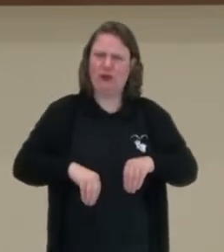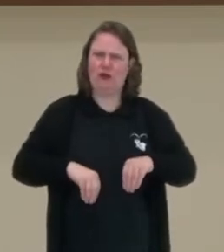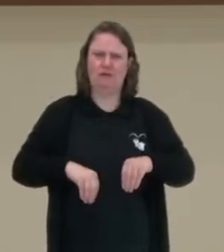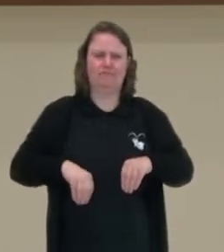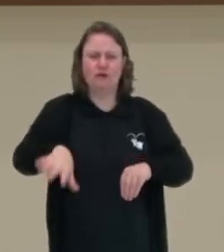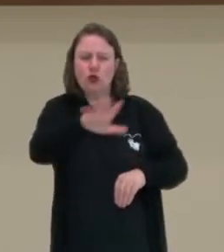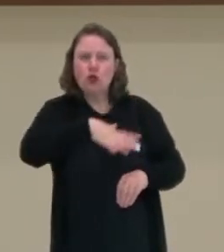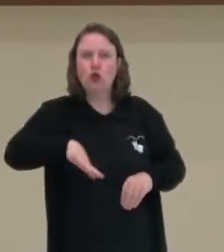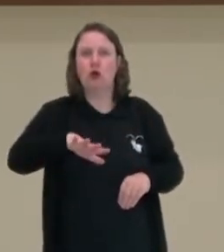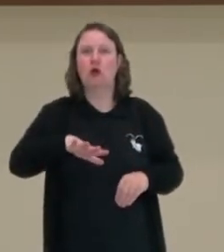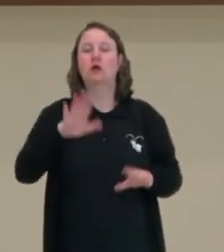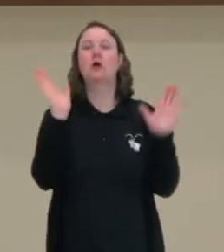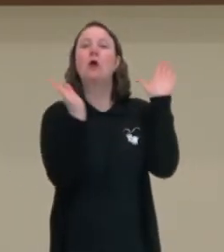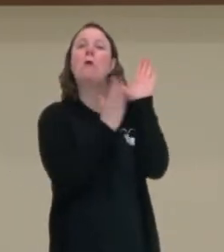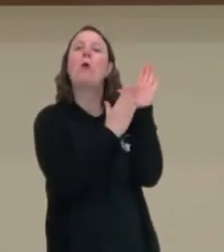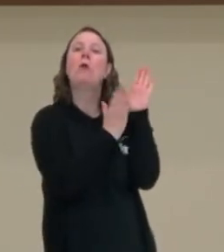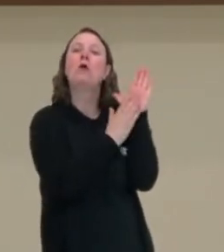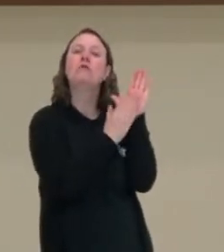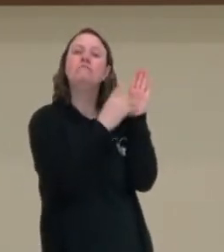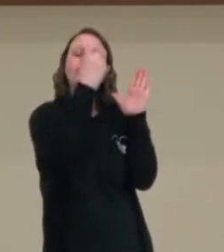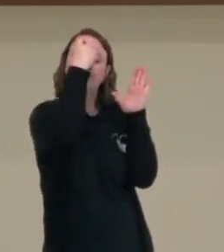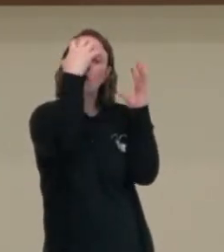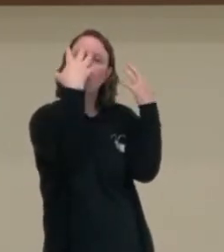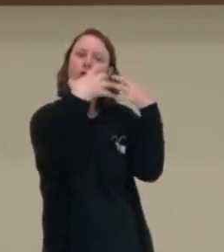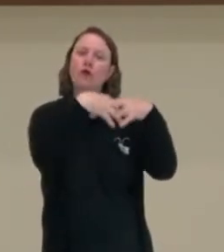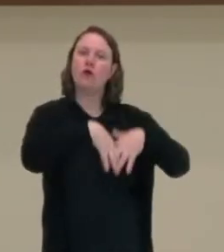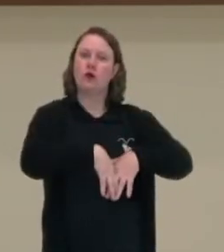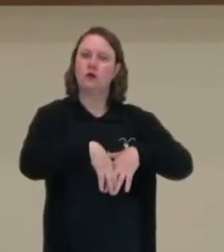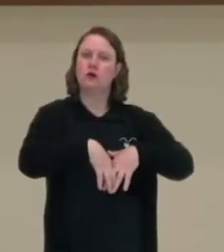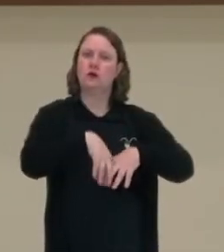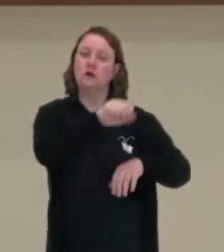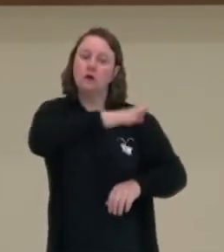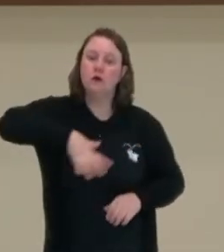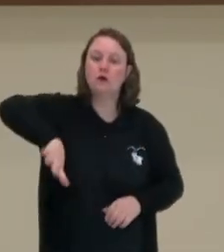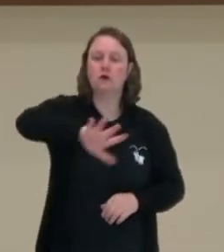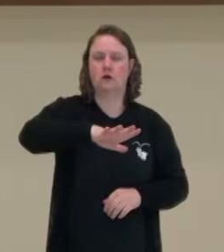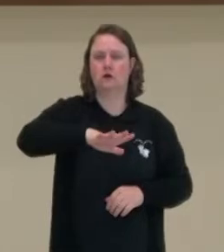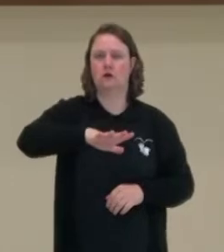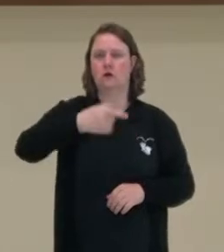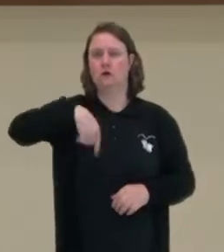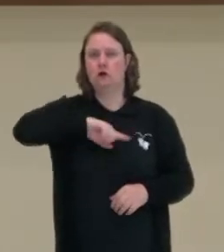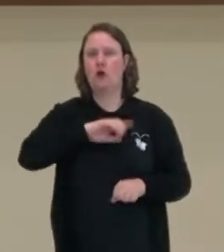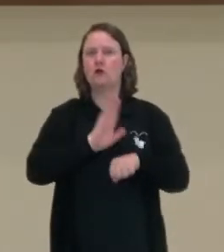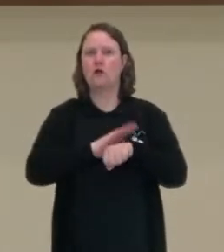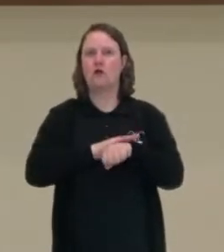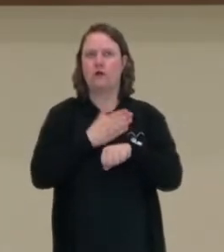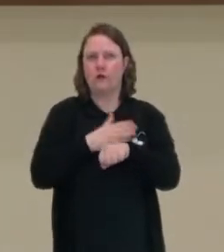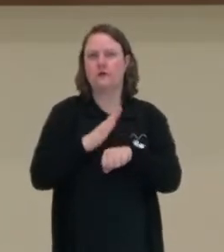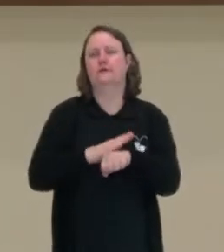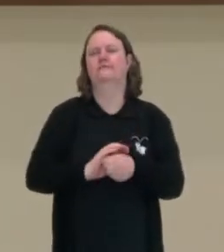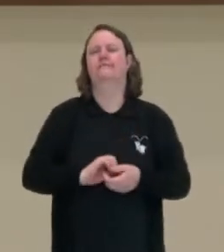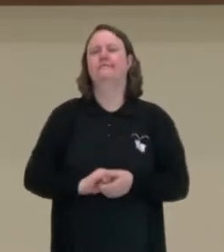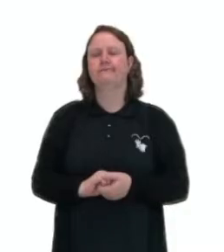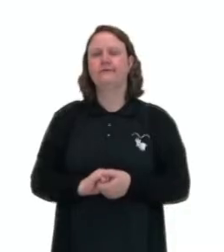de reflexão sobre o meio ambiente e o que nós fazemos, como nós cuidamos